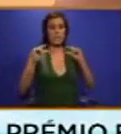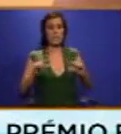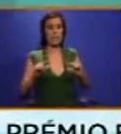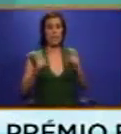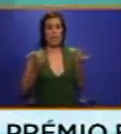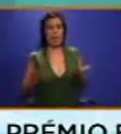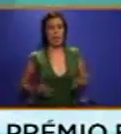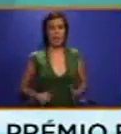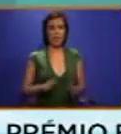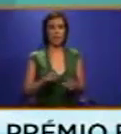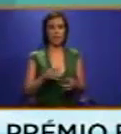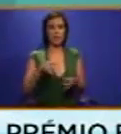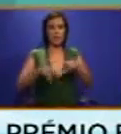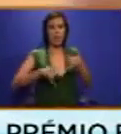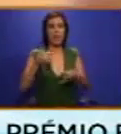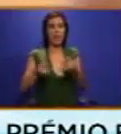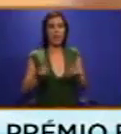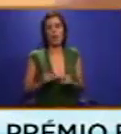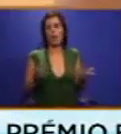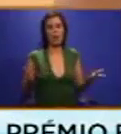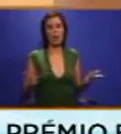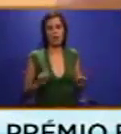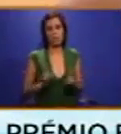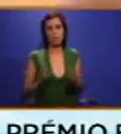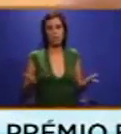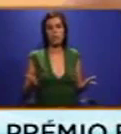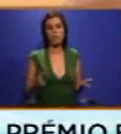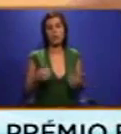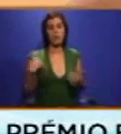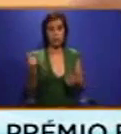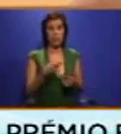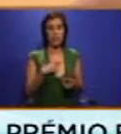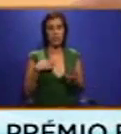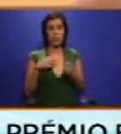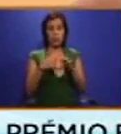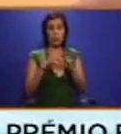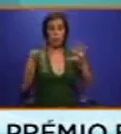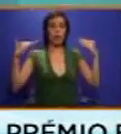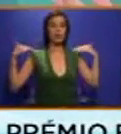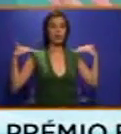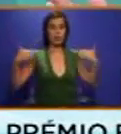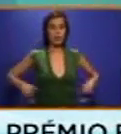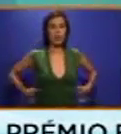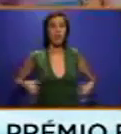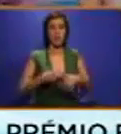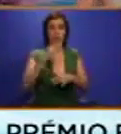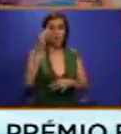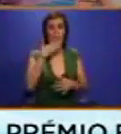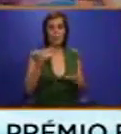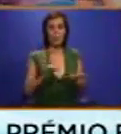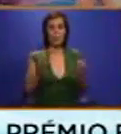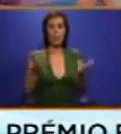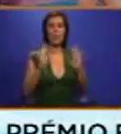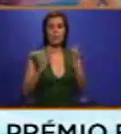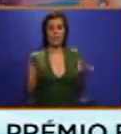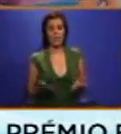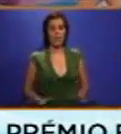elegância não está associada a saltos deste tamanho é que ficamos todos depois com problemas na não dá jeito nenum que a